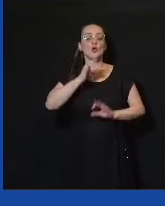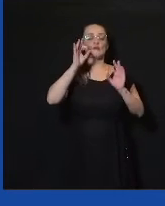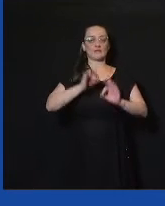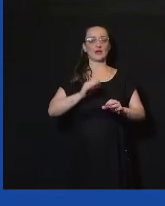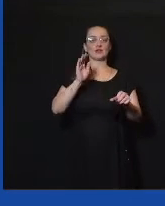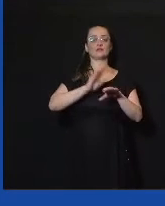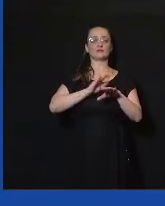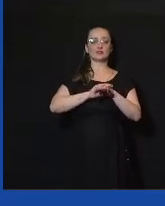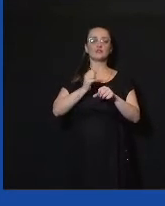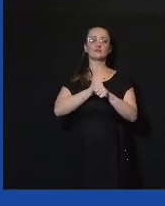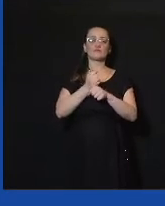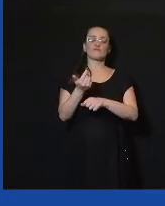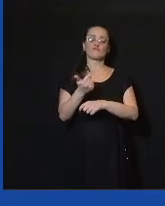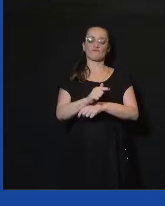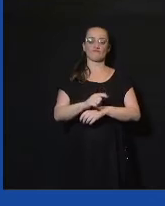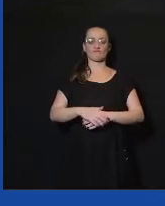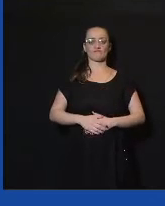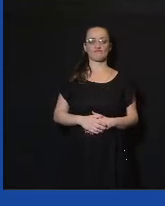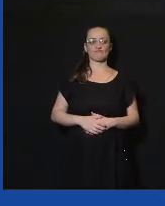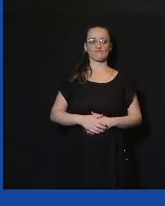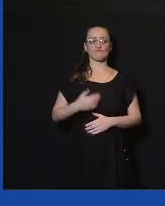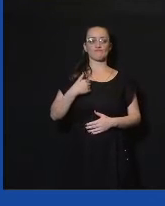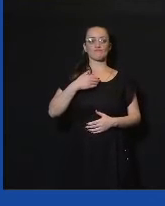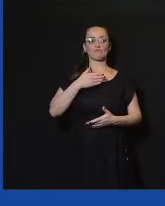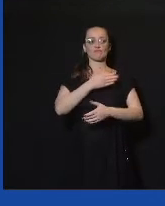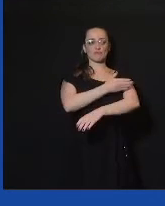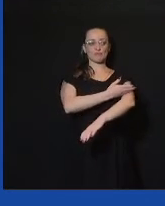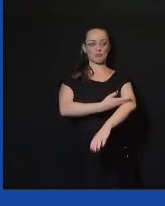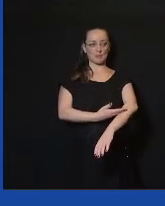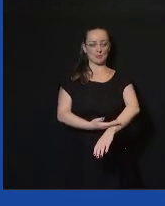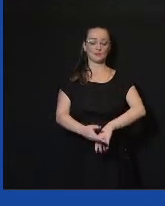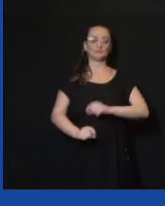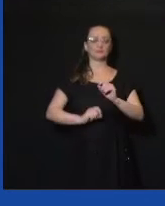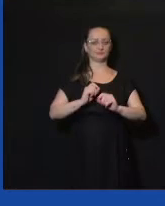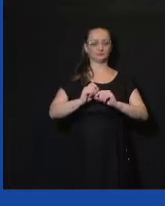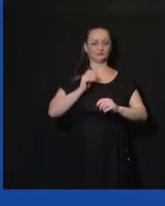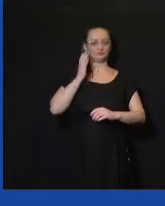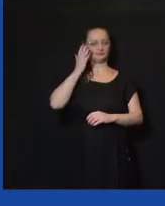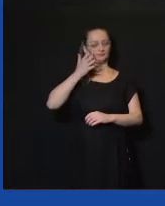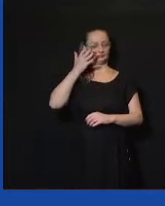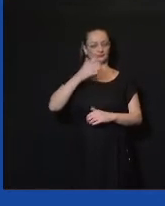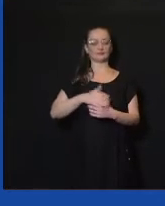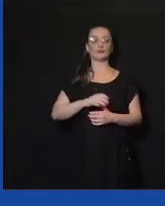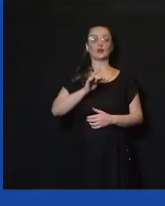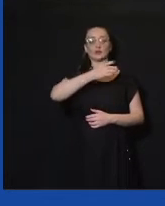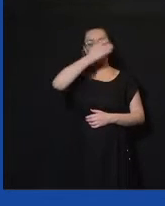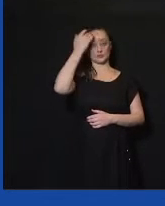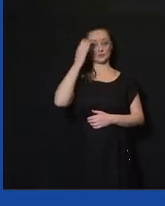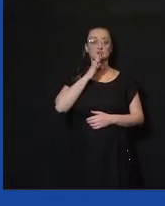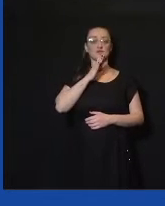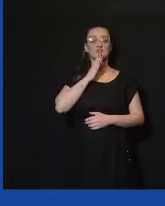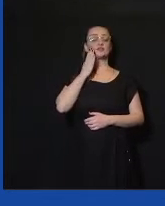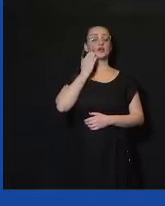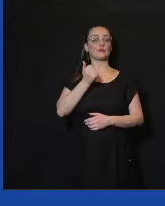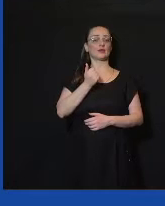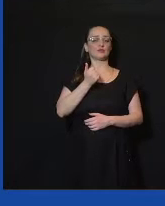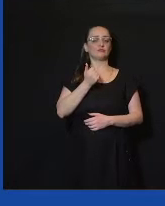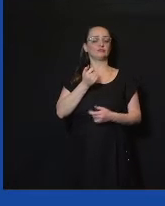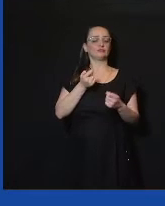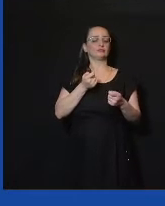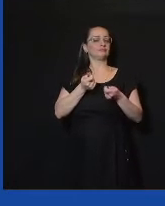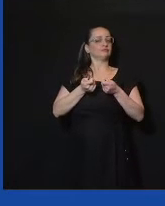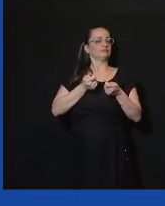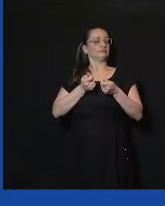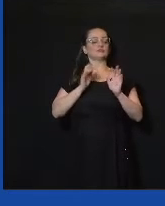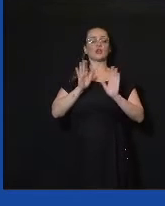no realmente refazer. Eu costumo falar aqui, gente, que assim, eu sou, quem me conhece sabe que eu não tenho muita papá na língua.